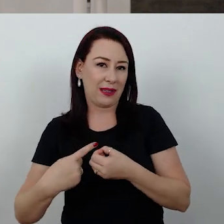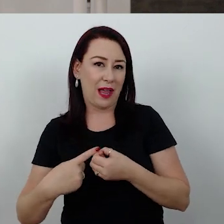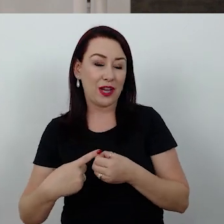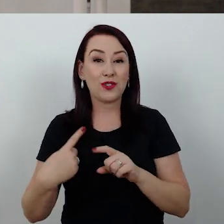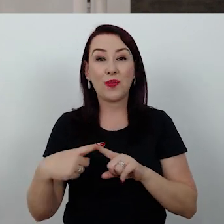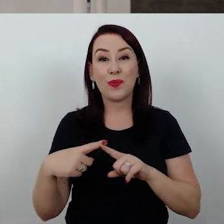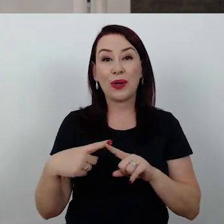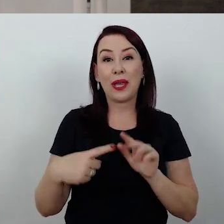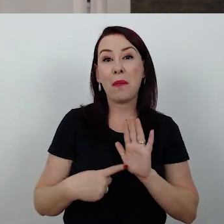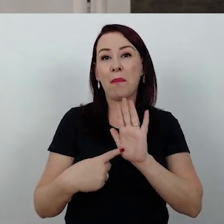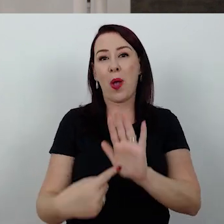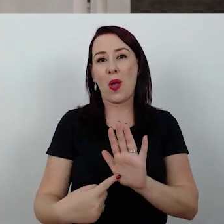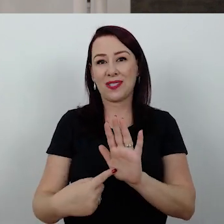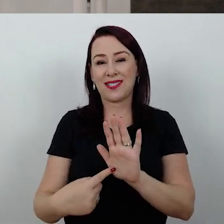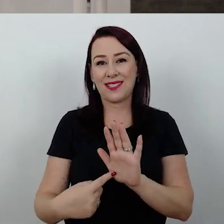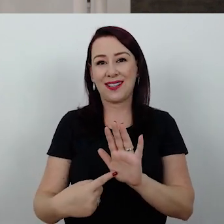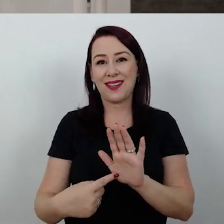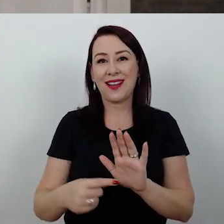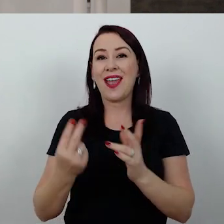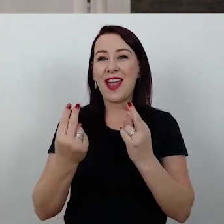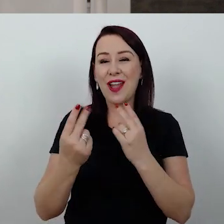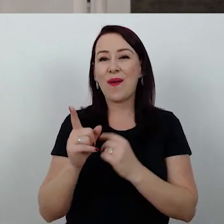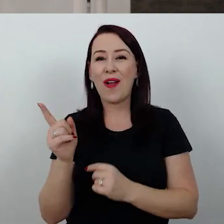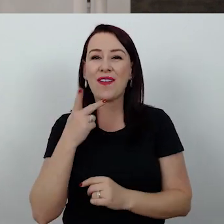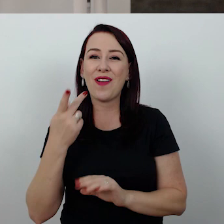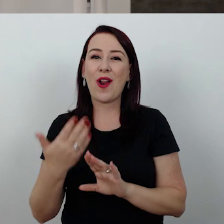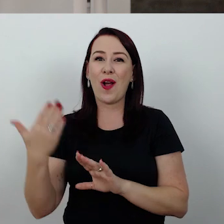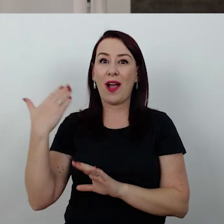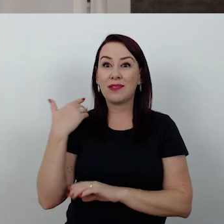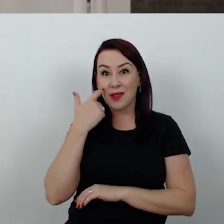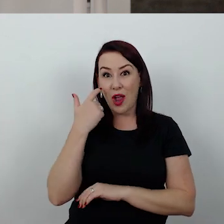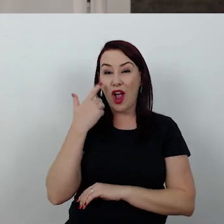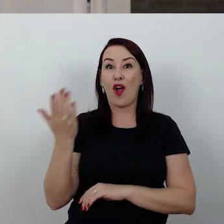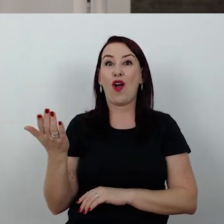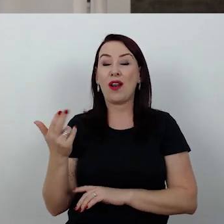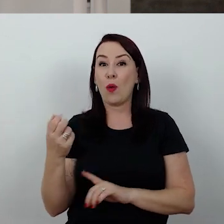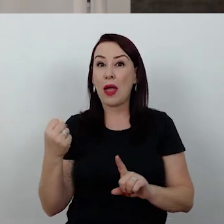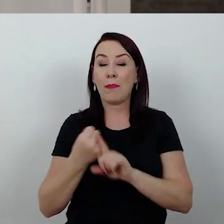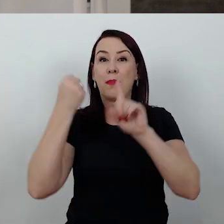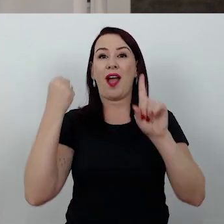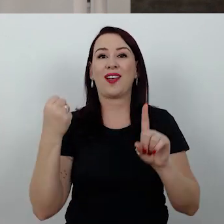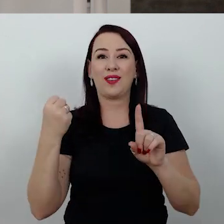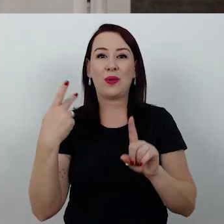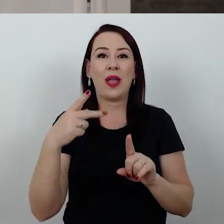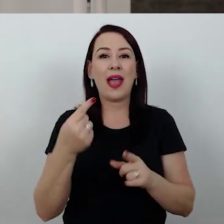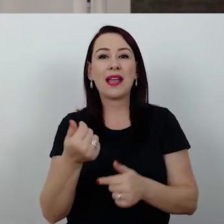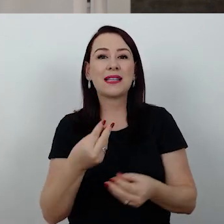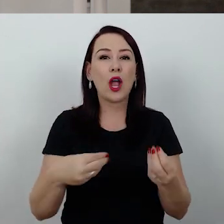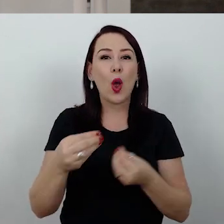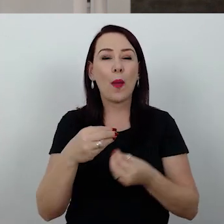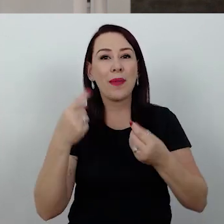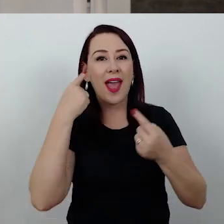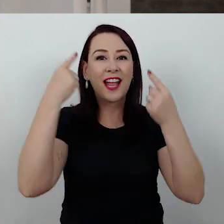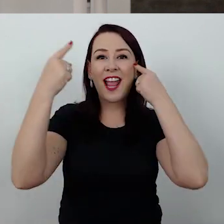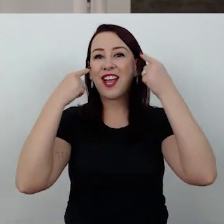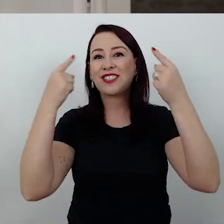para apresentar o que Lindsay trouxe lá atrás, né? De olha o impacto que essa economia criativa pode